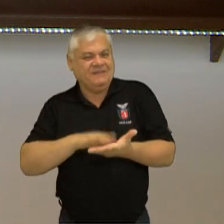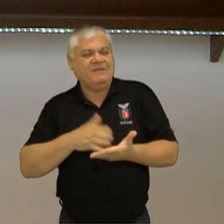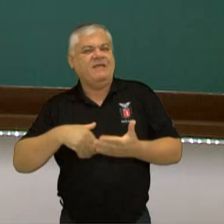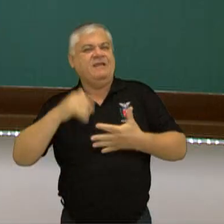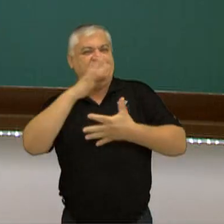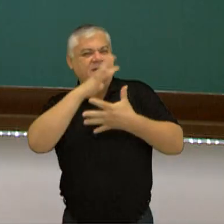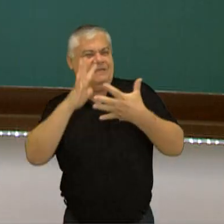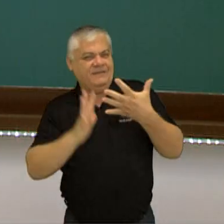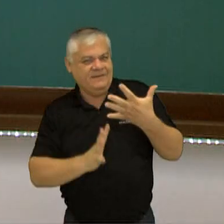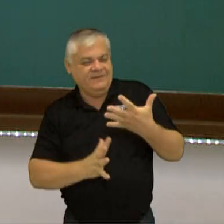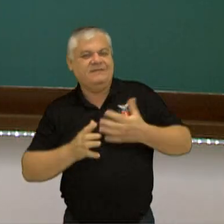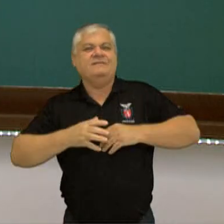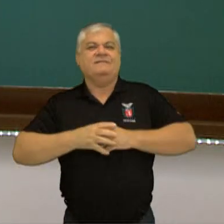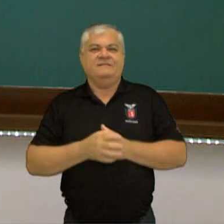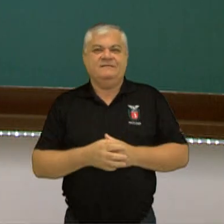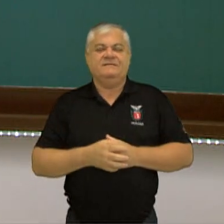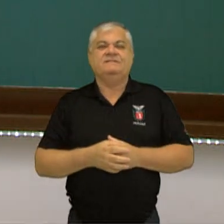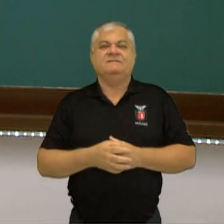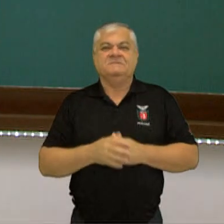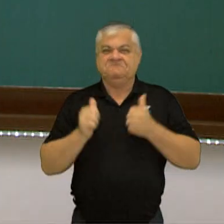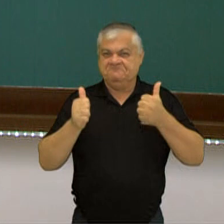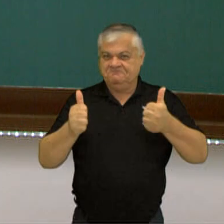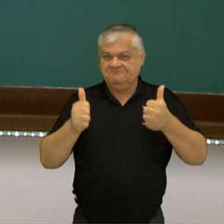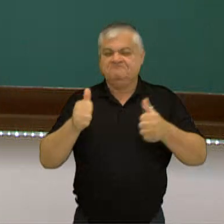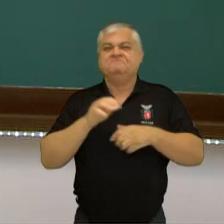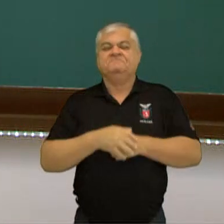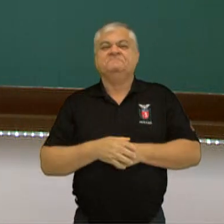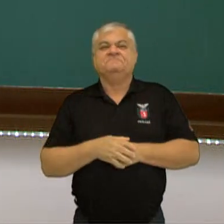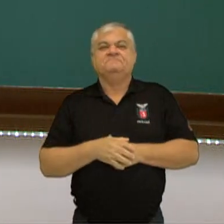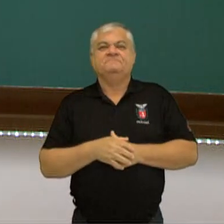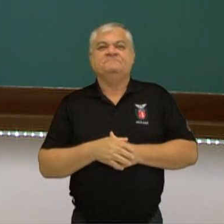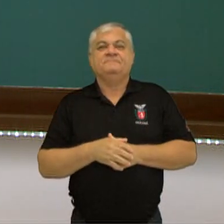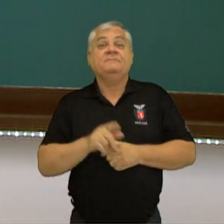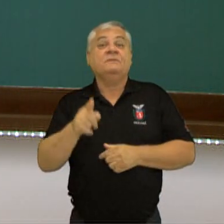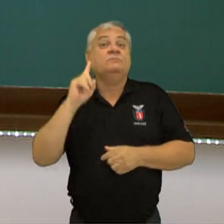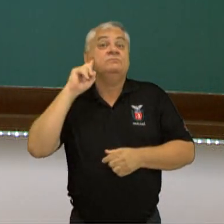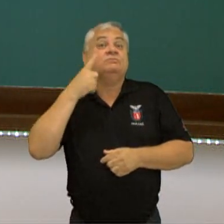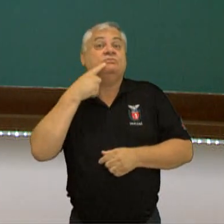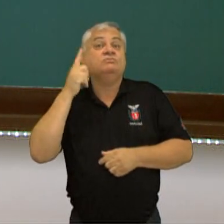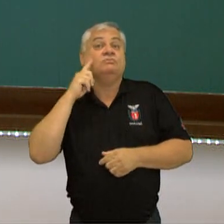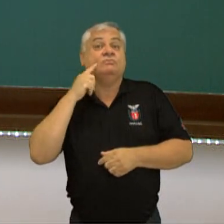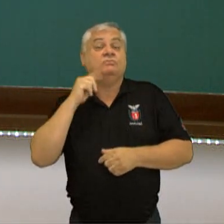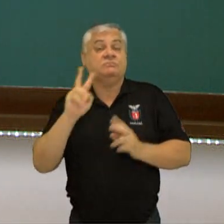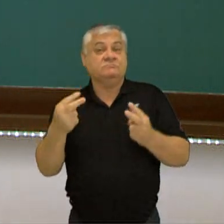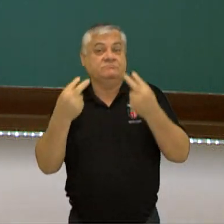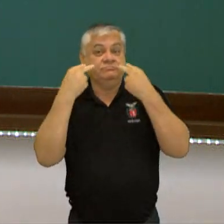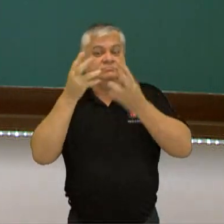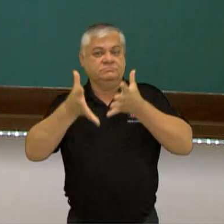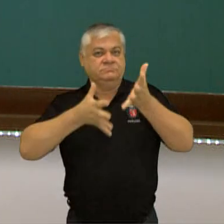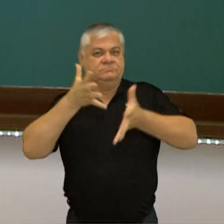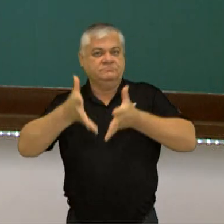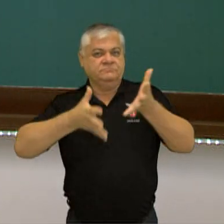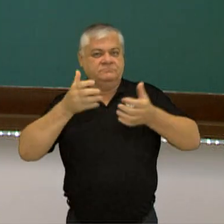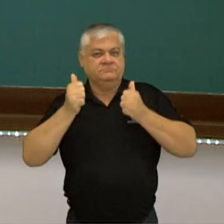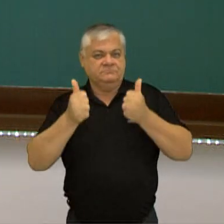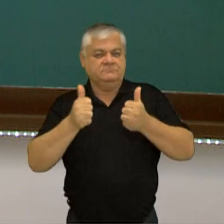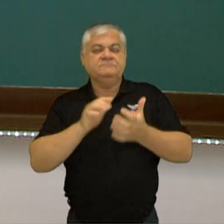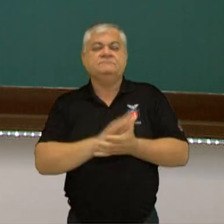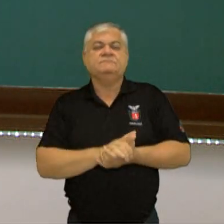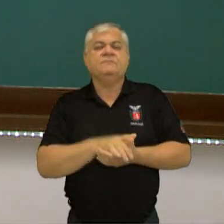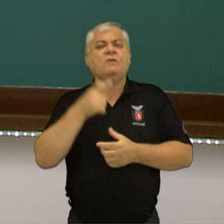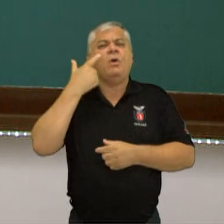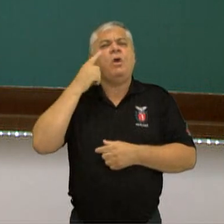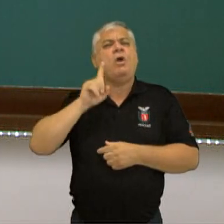parte de interpretação, intérprete aí para o pessoal que não consegue escutar hein, direitinho. Então, pessoal, é aqui,